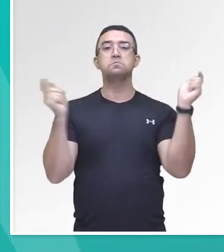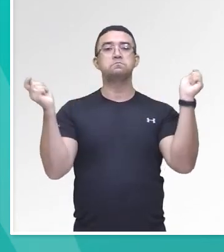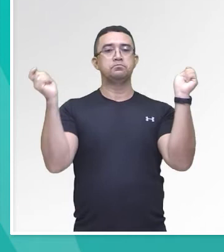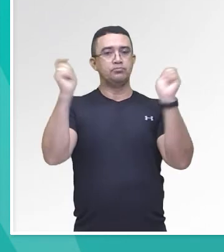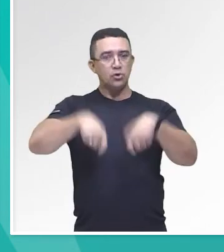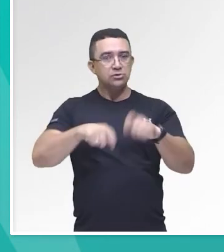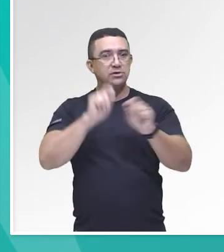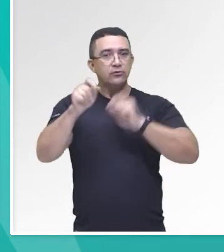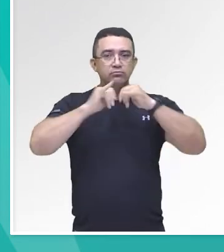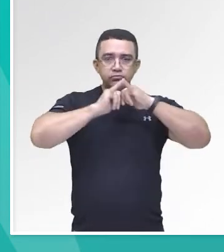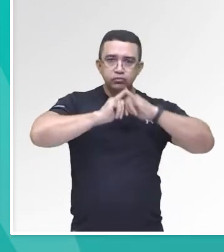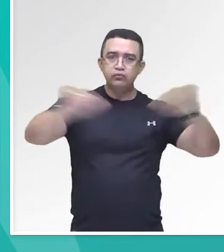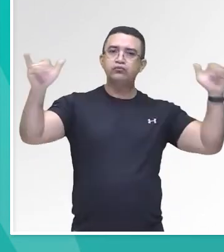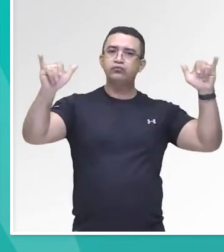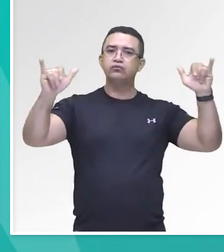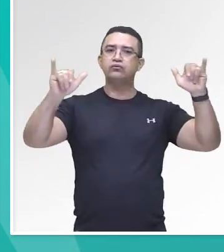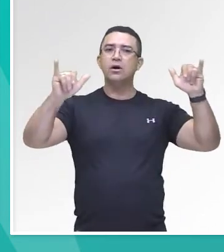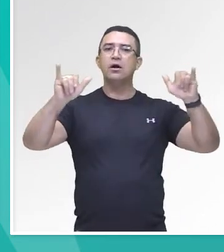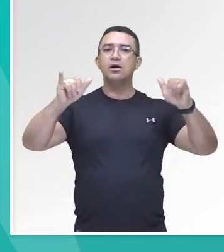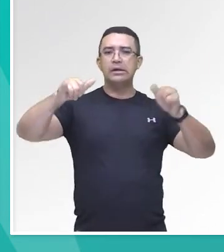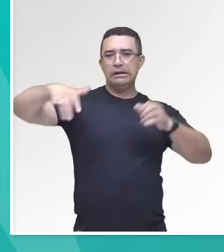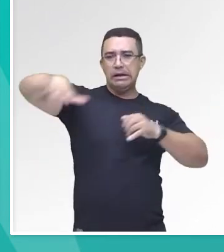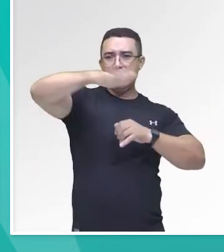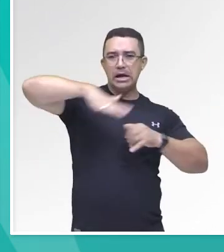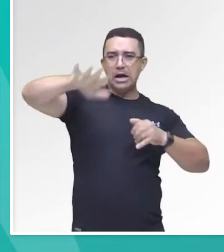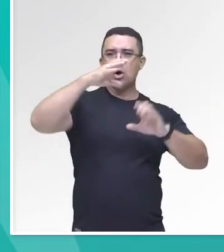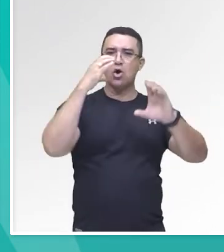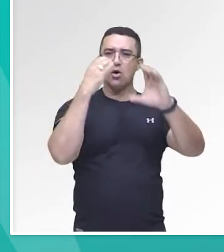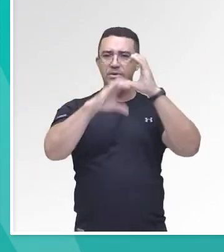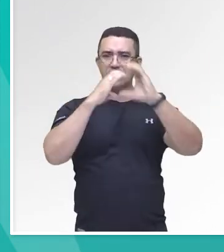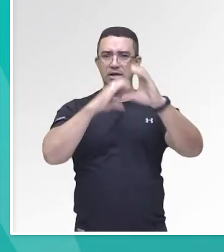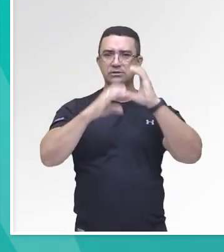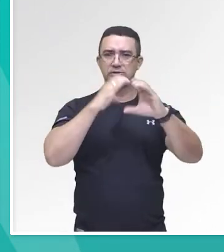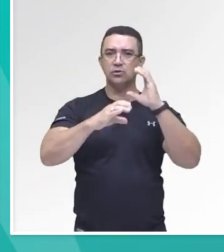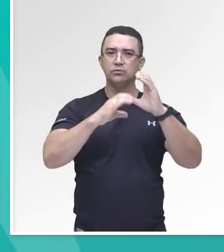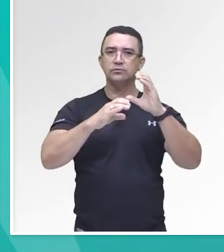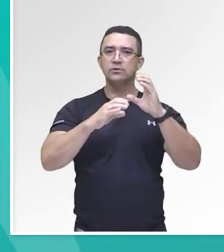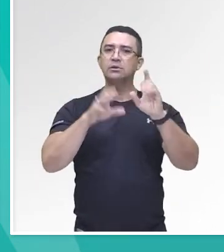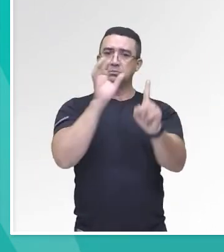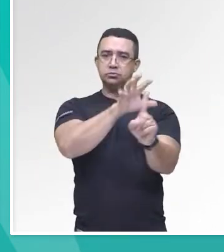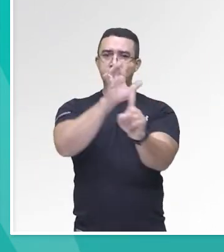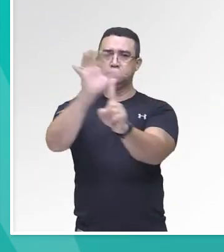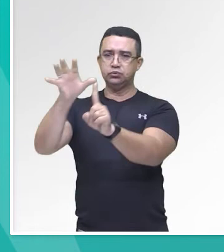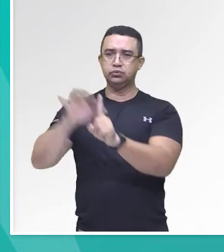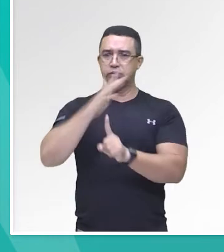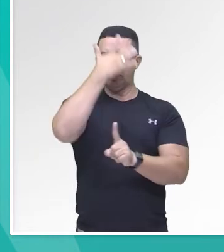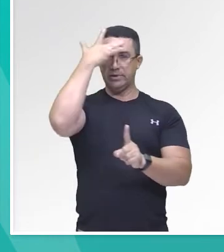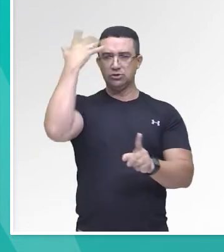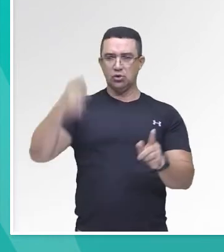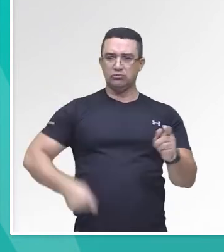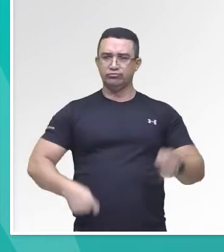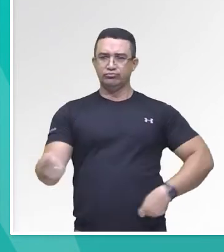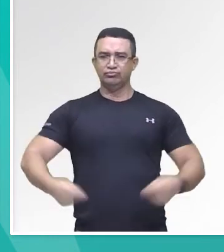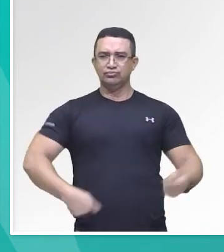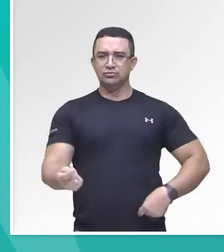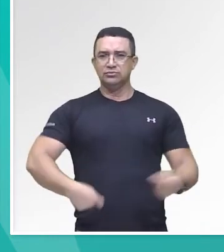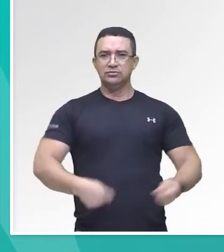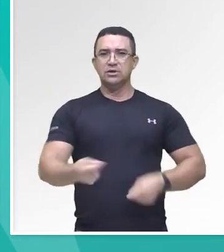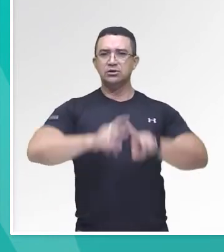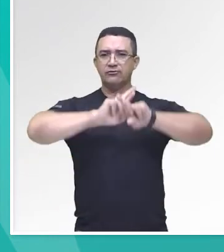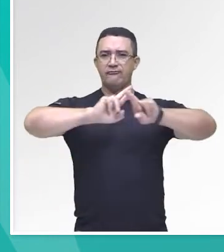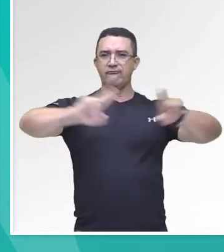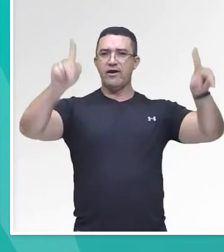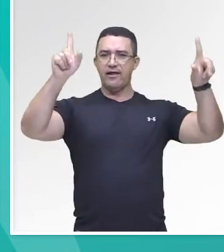possibilitou a divulgação de propagandas nos meios de comunicação, influenciando o consumo dos indivíduos de